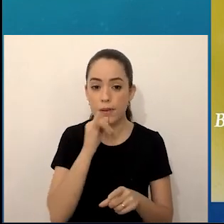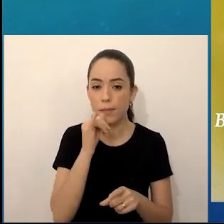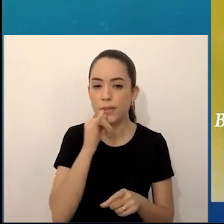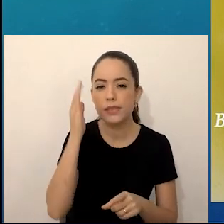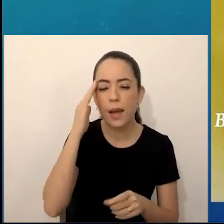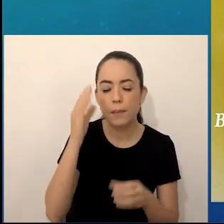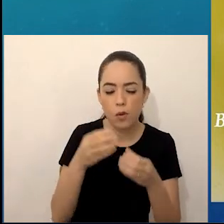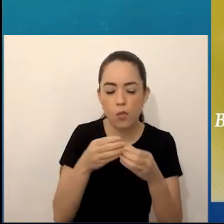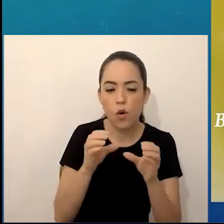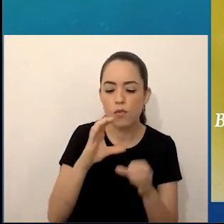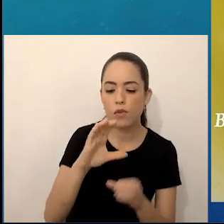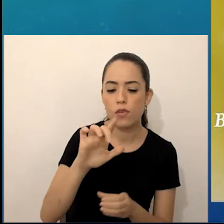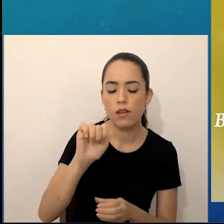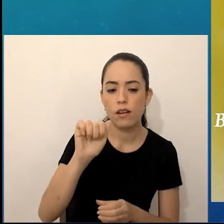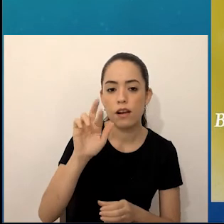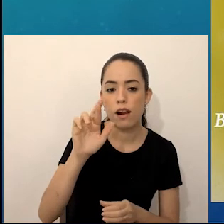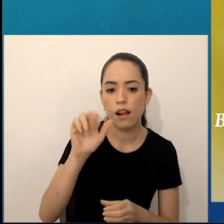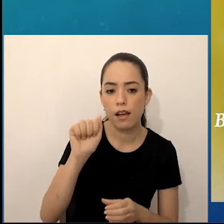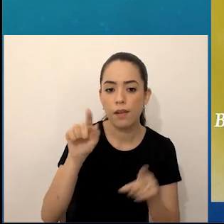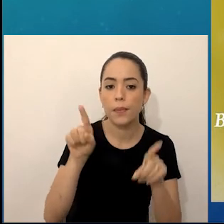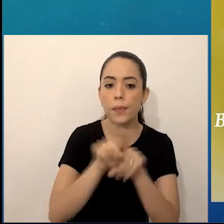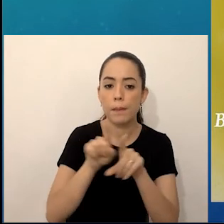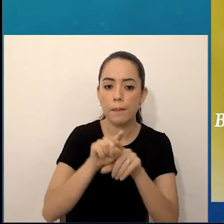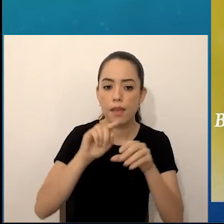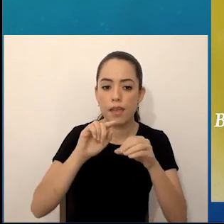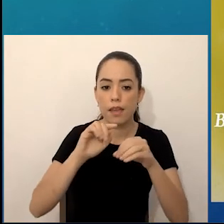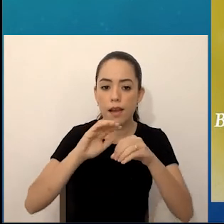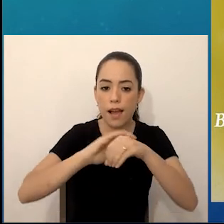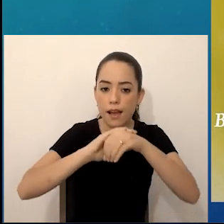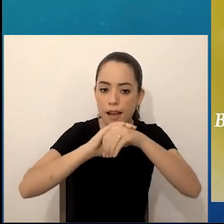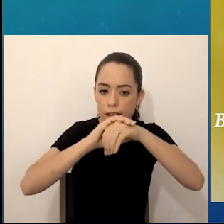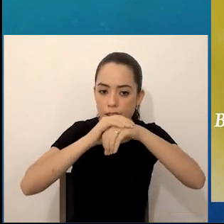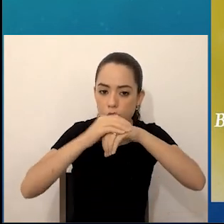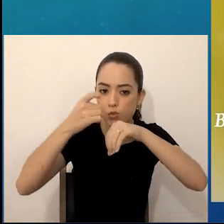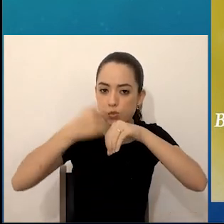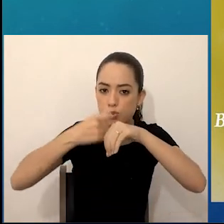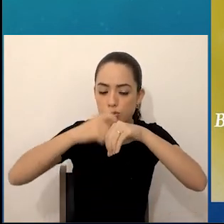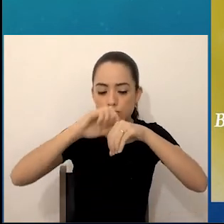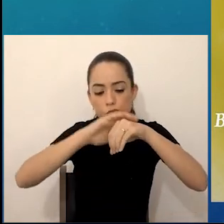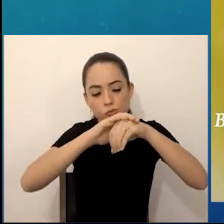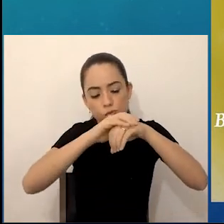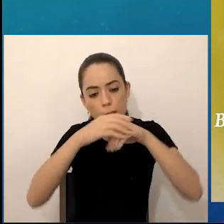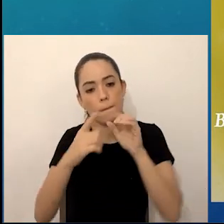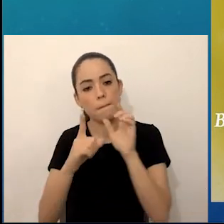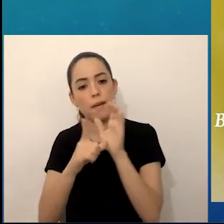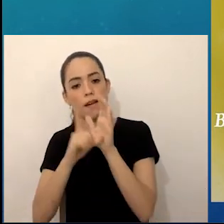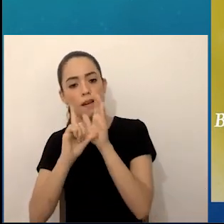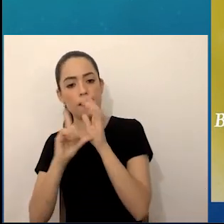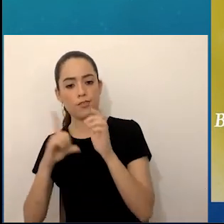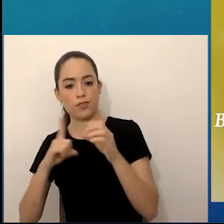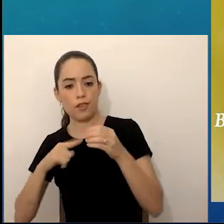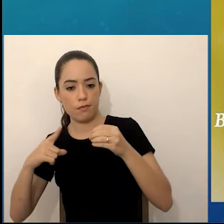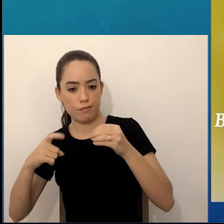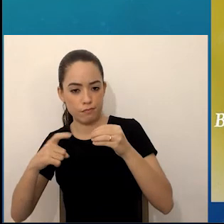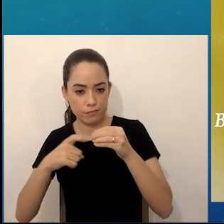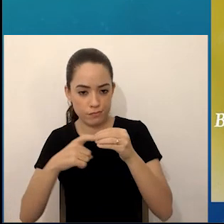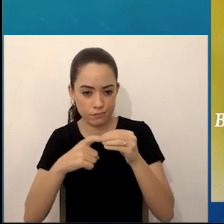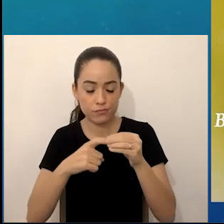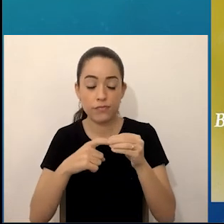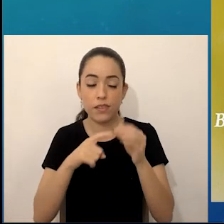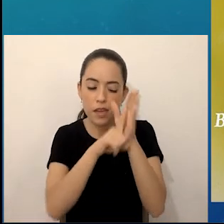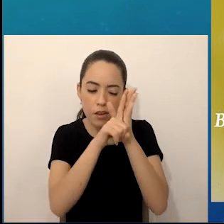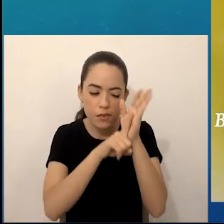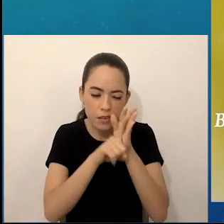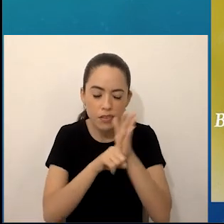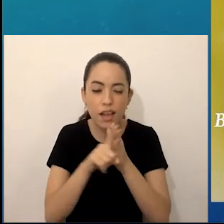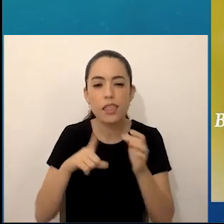como clara, e da deposição da casca. Na avaliação dos ovos, a presença